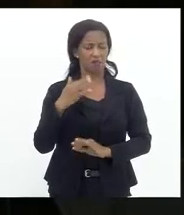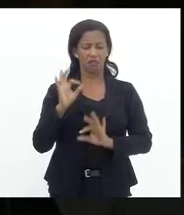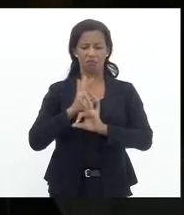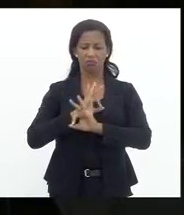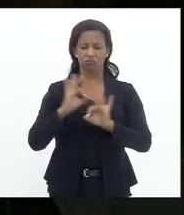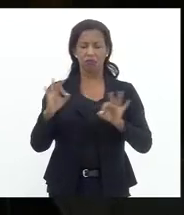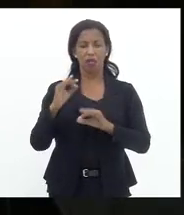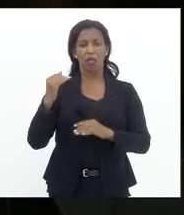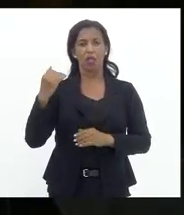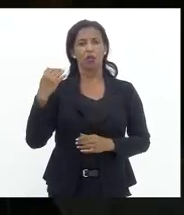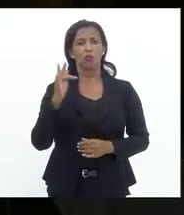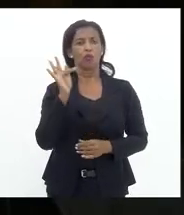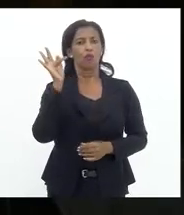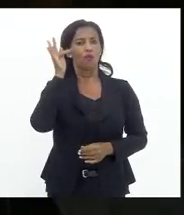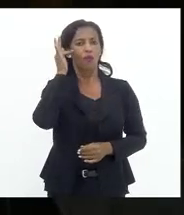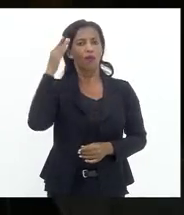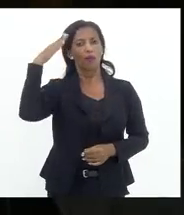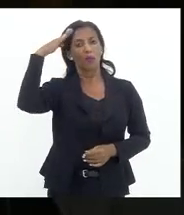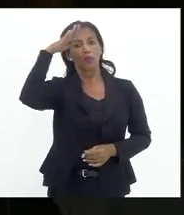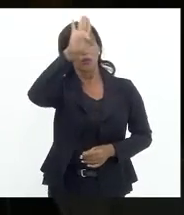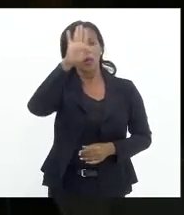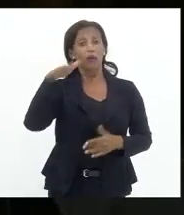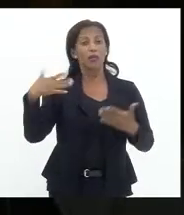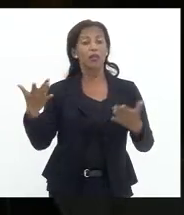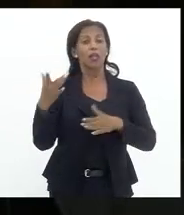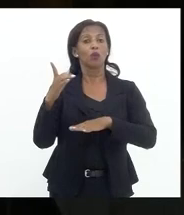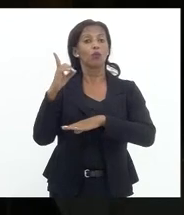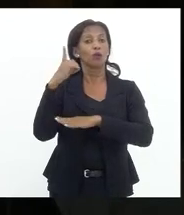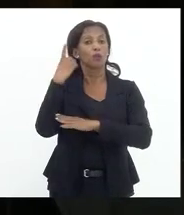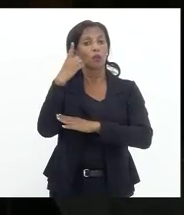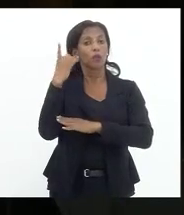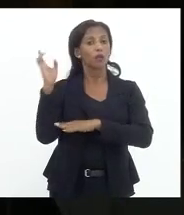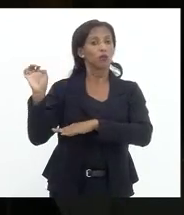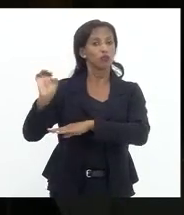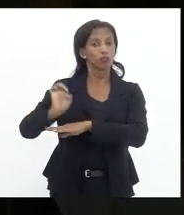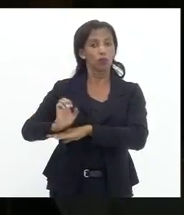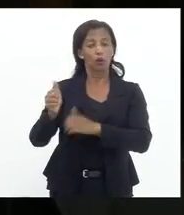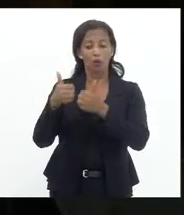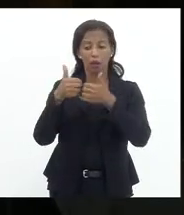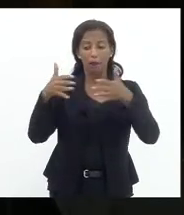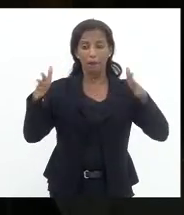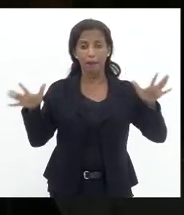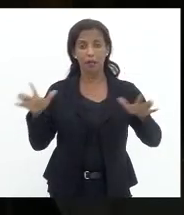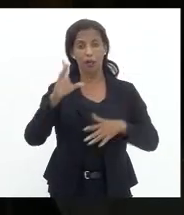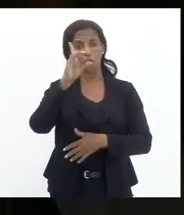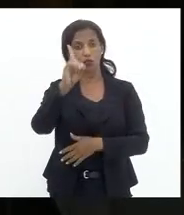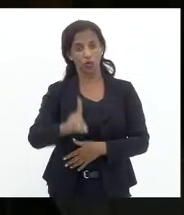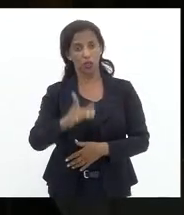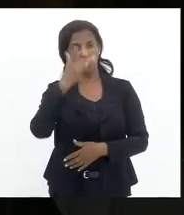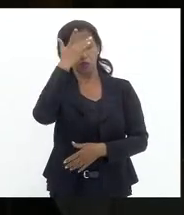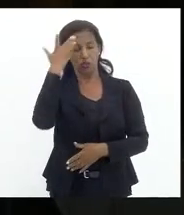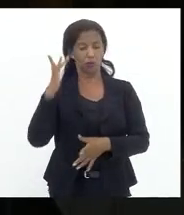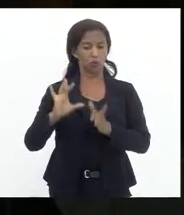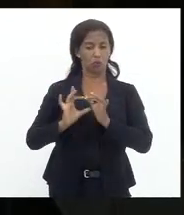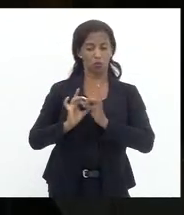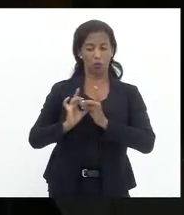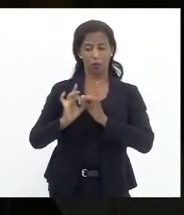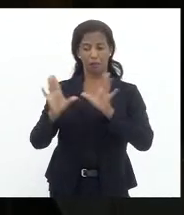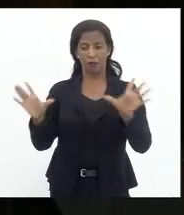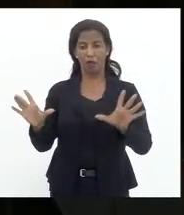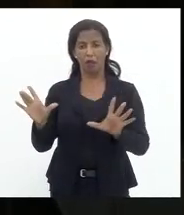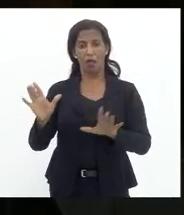Flávio Bolsonaro, então deputado estadual, que amplia o direito das pessoas, amplia a liberdade